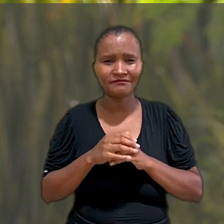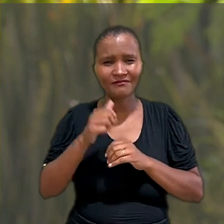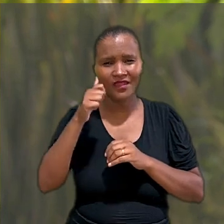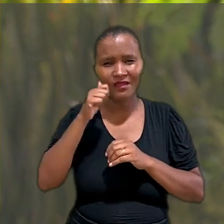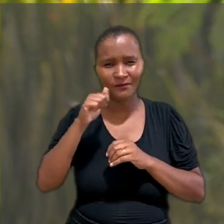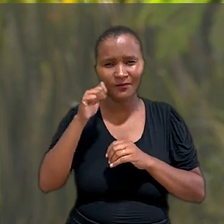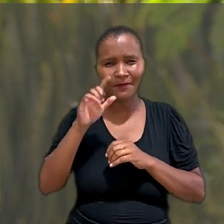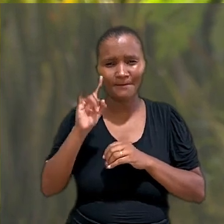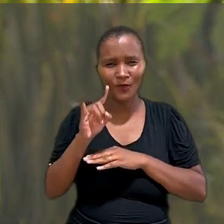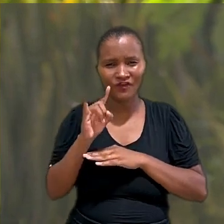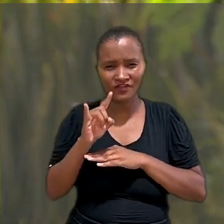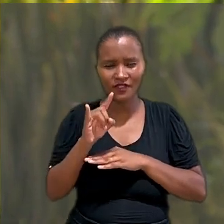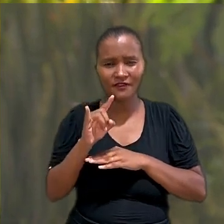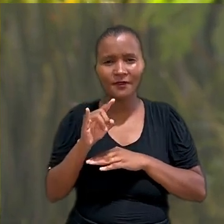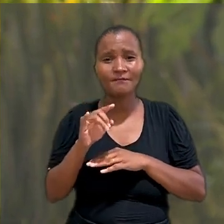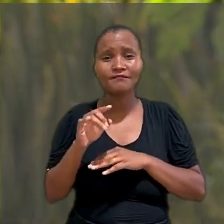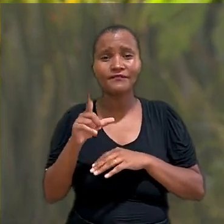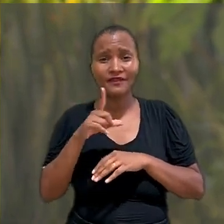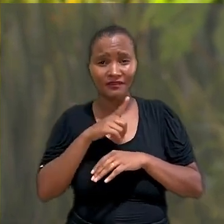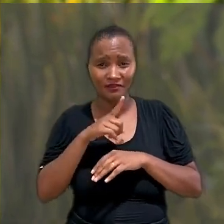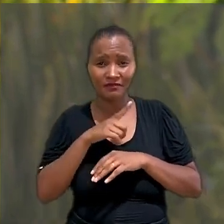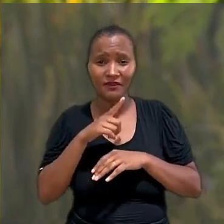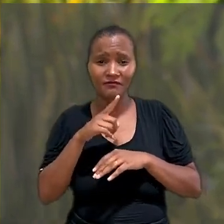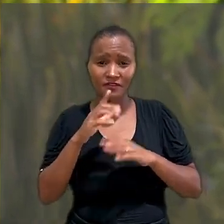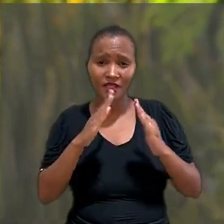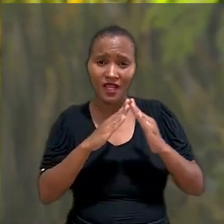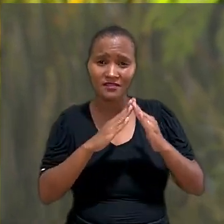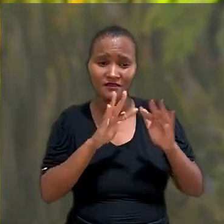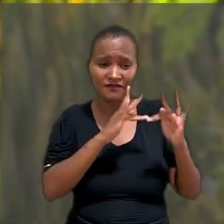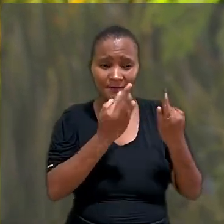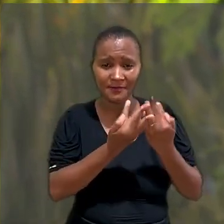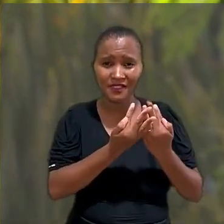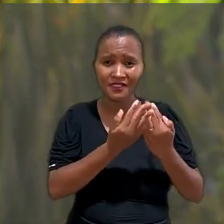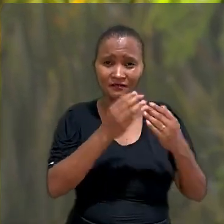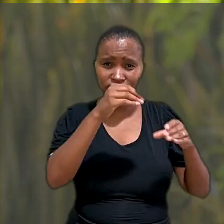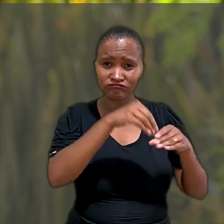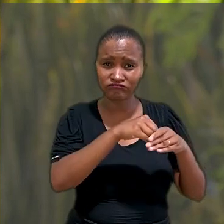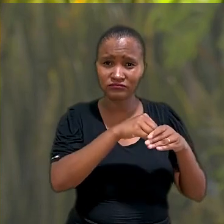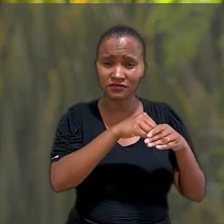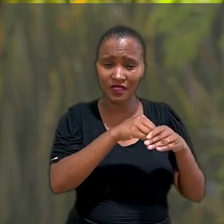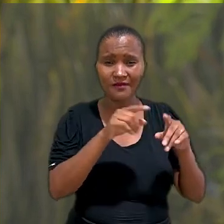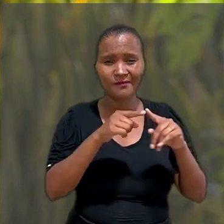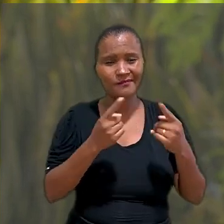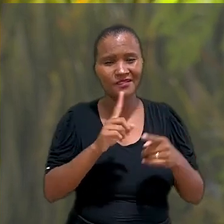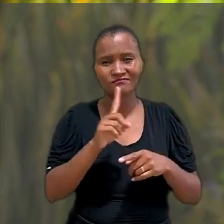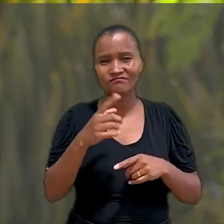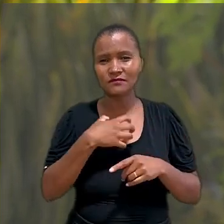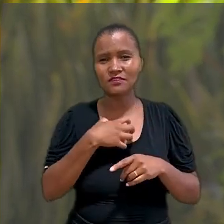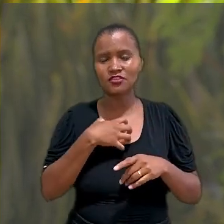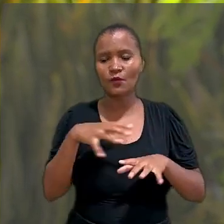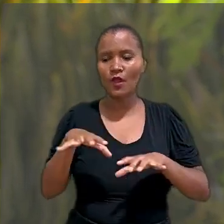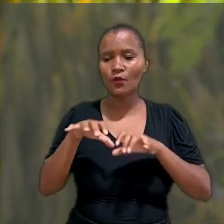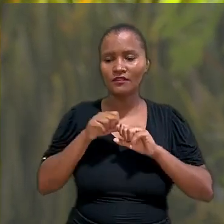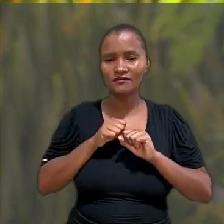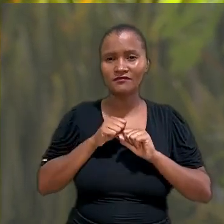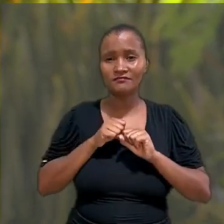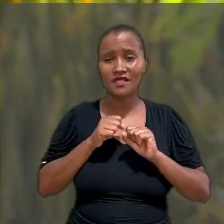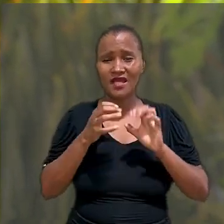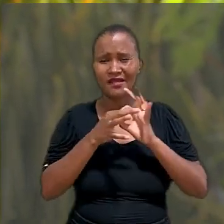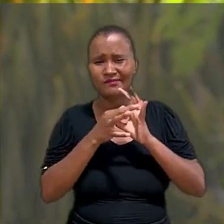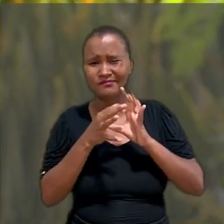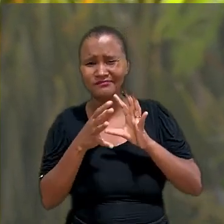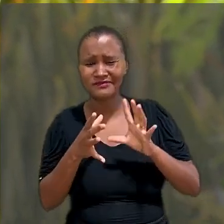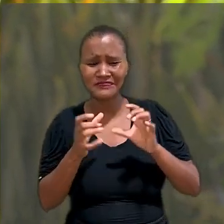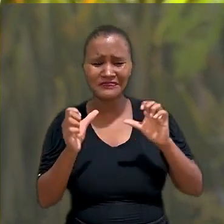A boliviana chegou a receber abrigo de parentes que moram na capital paulista, mas não se sentiu acolhida. A libertação